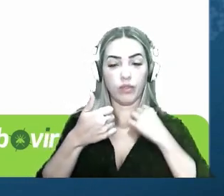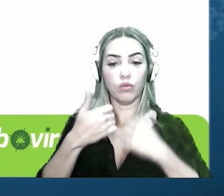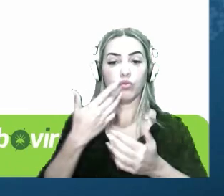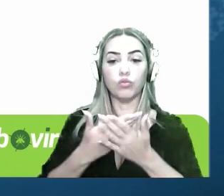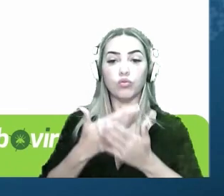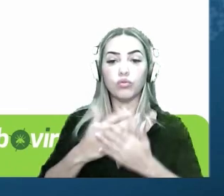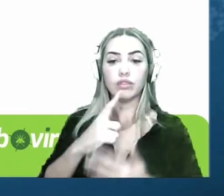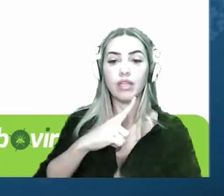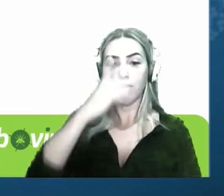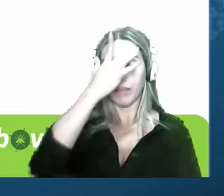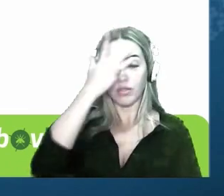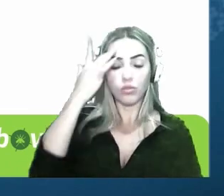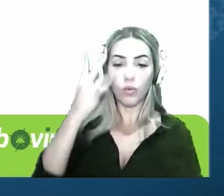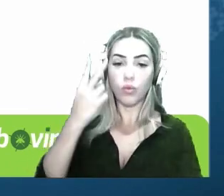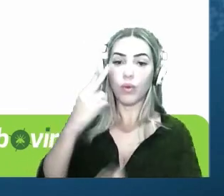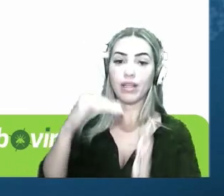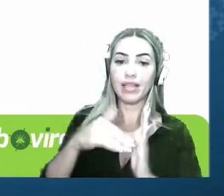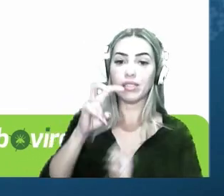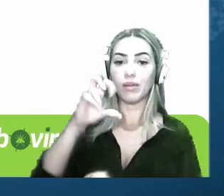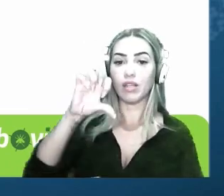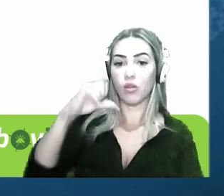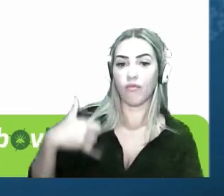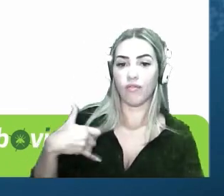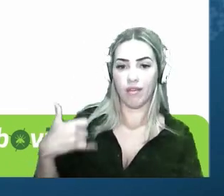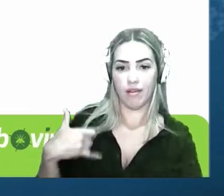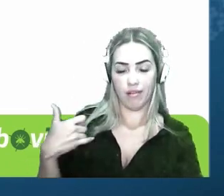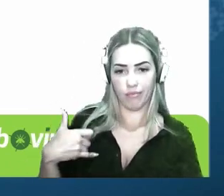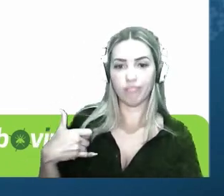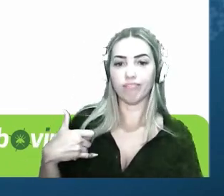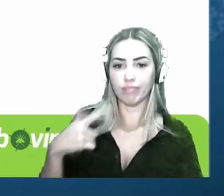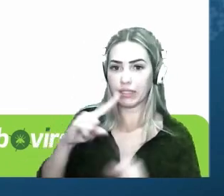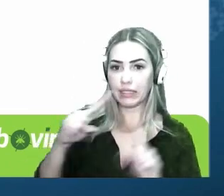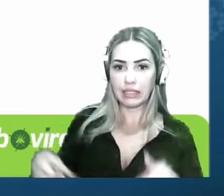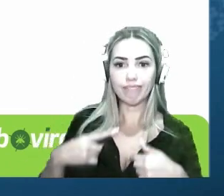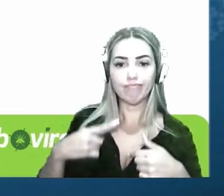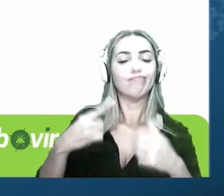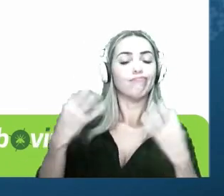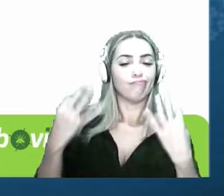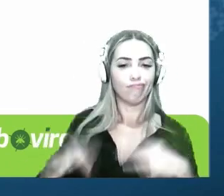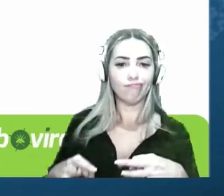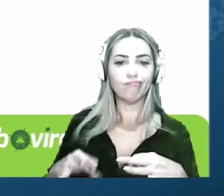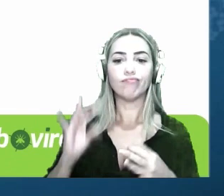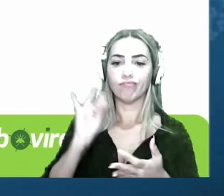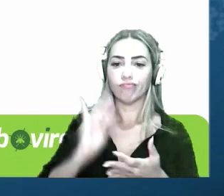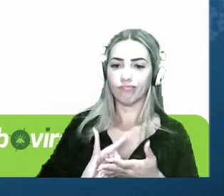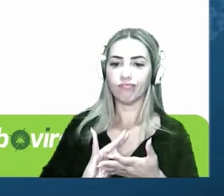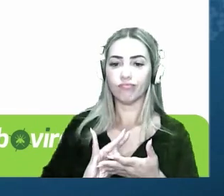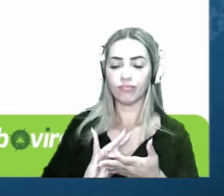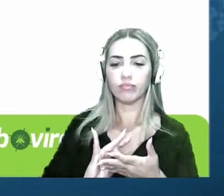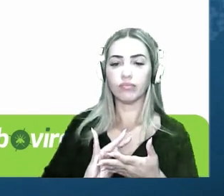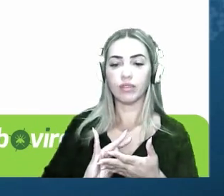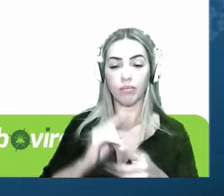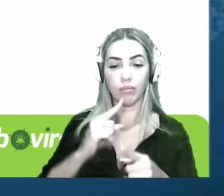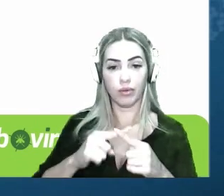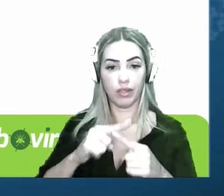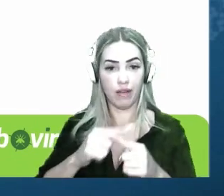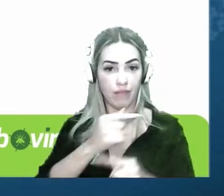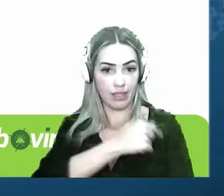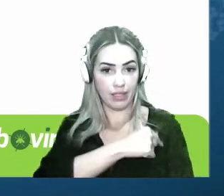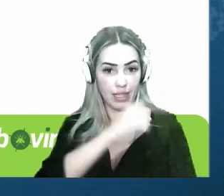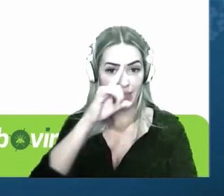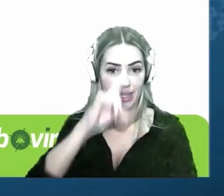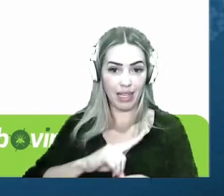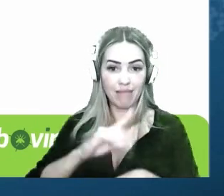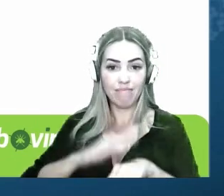a 59 anos, que é um outro desafio bastante grande. É a vacina de dengue do desenvolvimento com a maior faixa